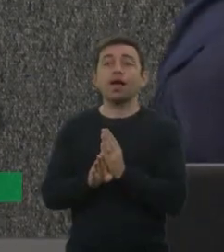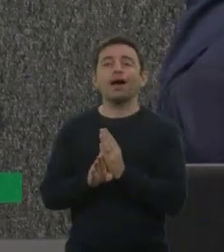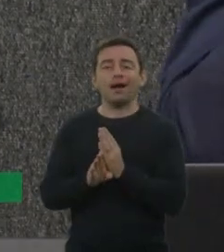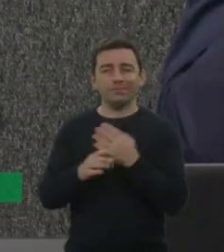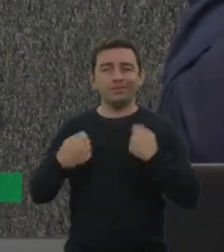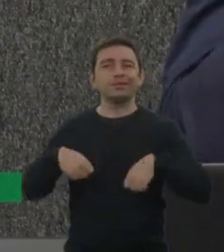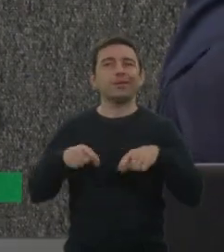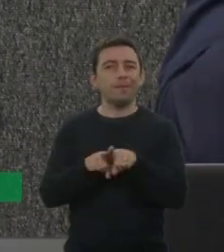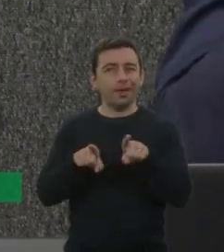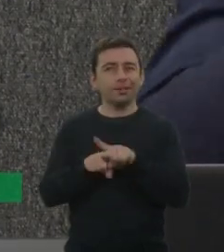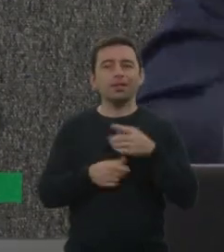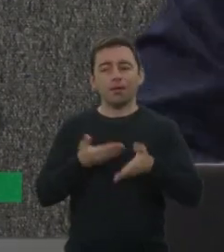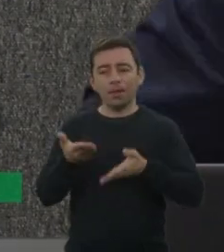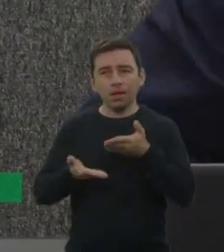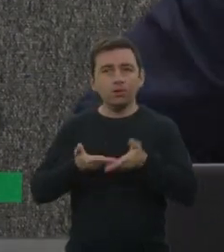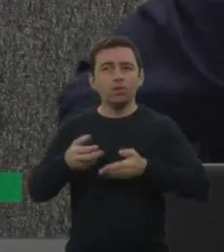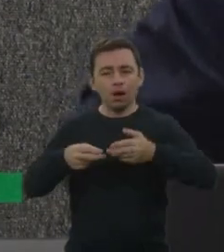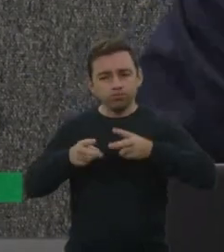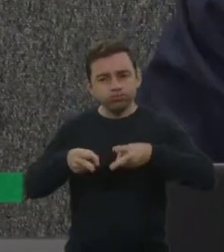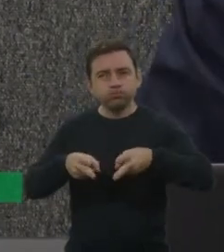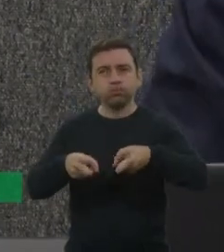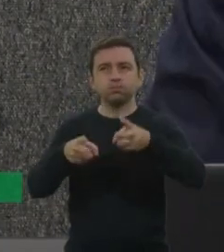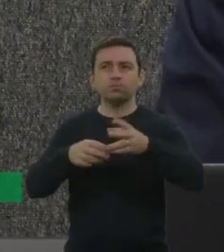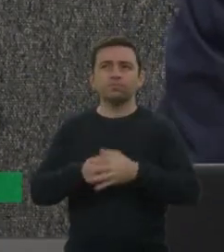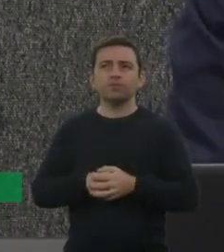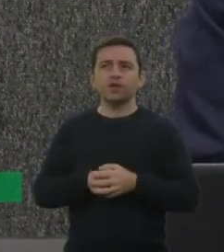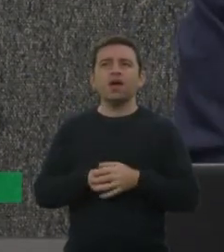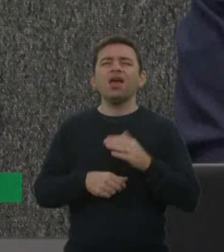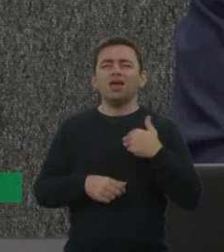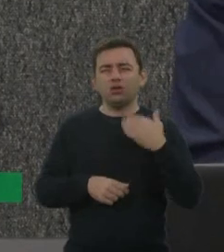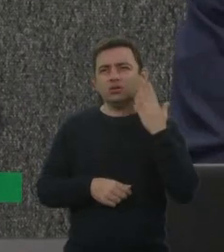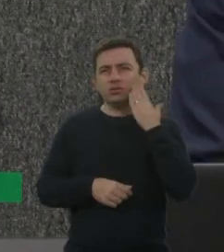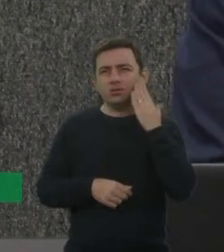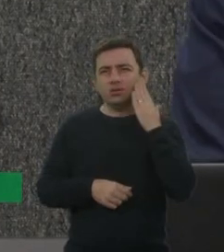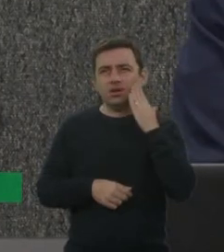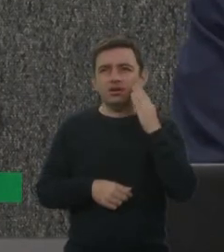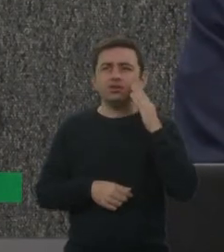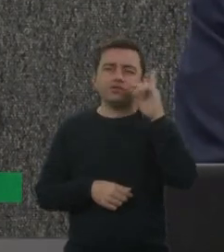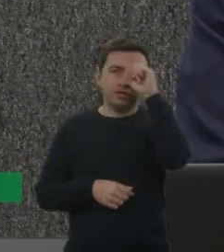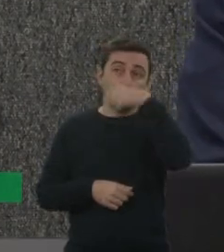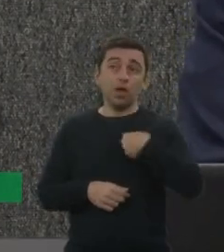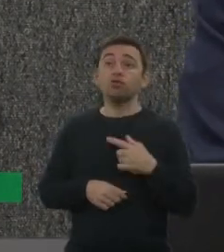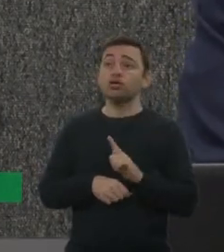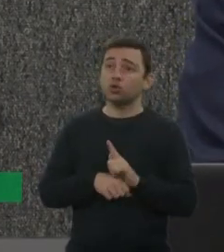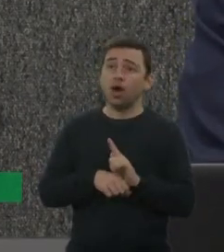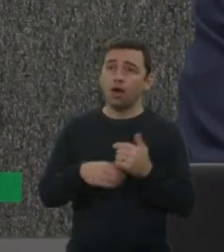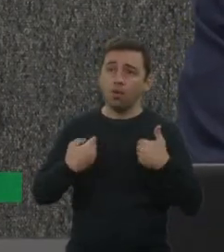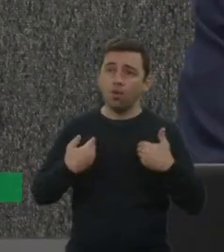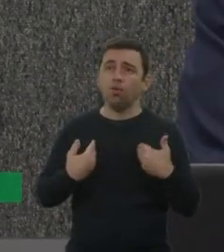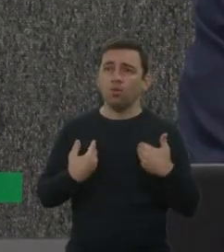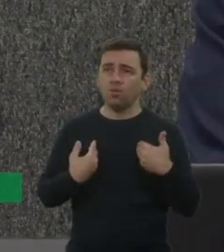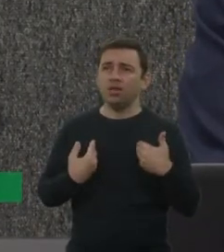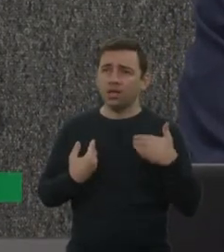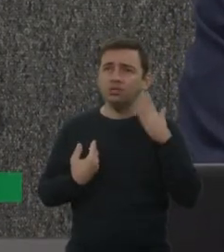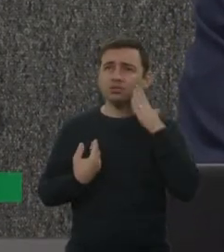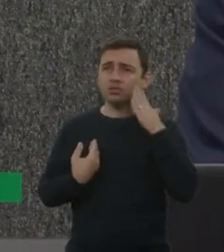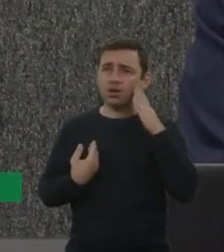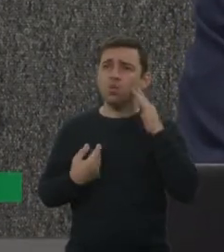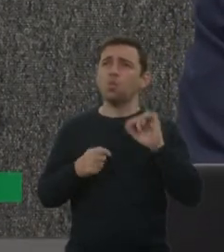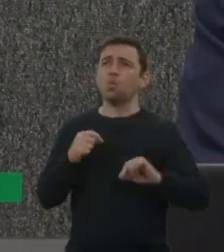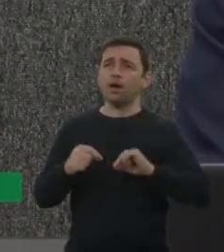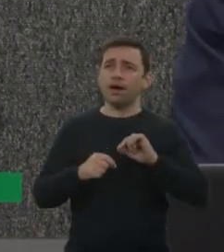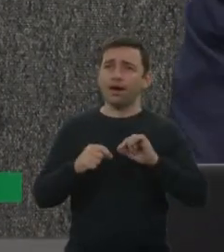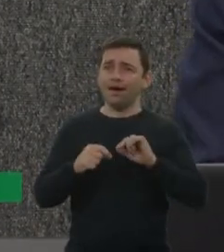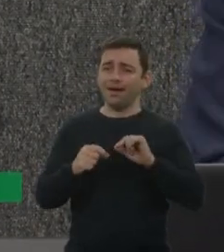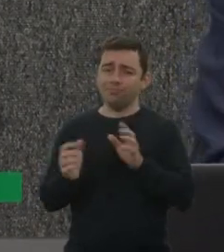tratamento. Eu sei, sim, o quanto dói quando a Conitec, e sou gestora, gente. Eu sei que é também estar do outro lado